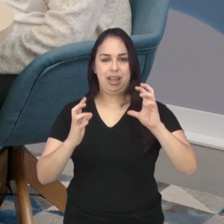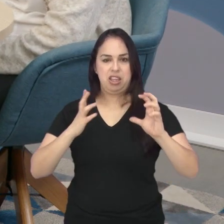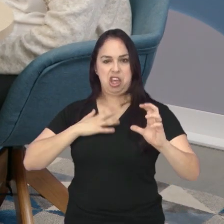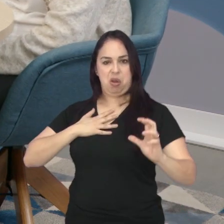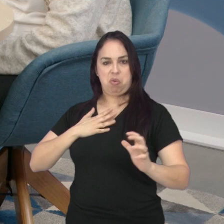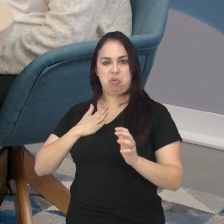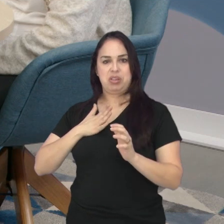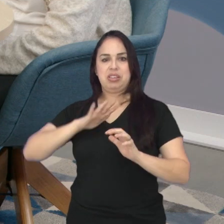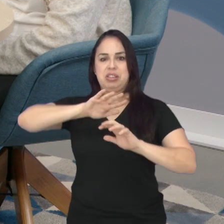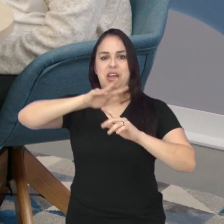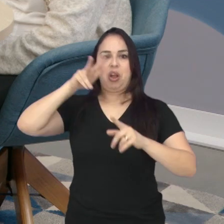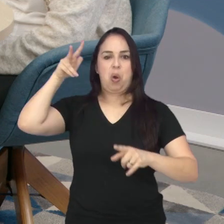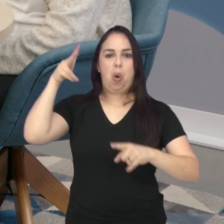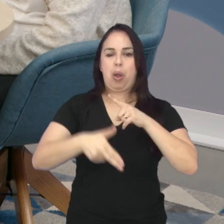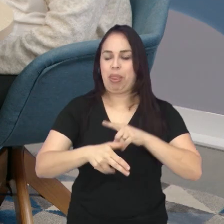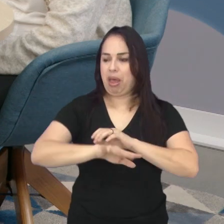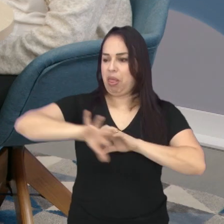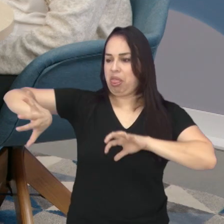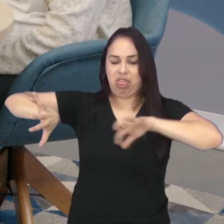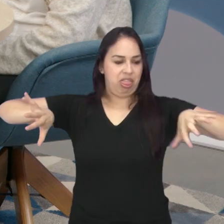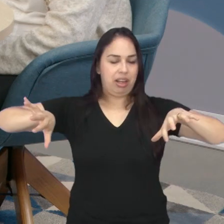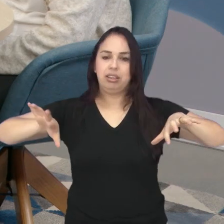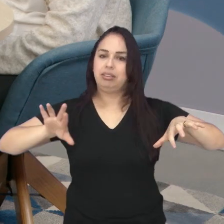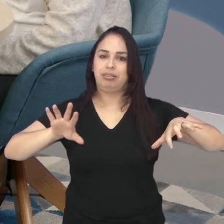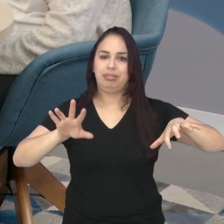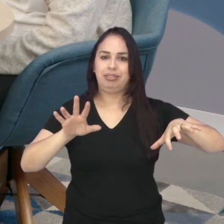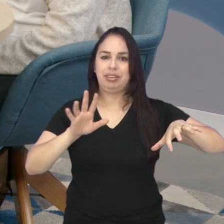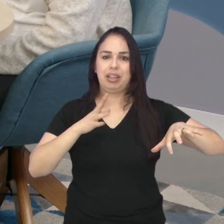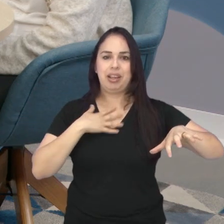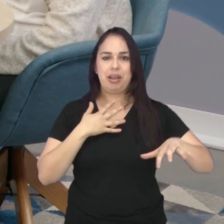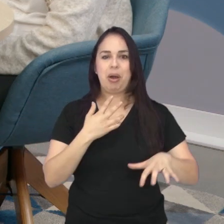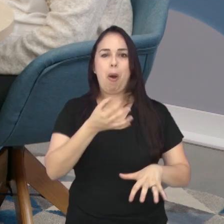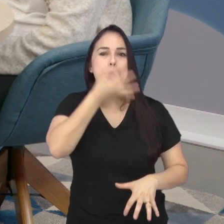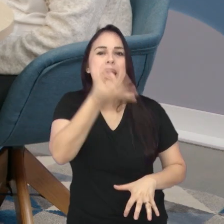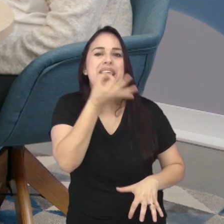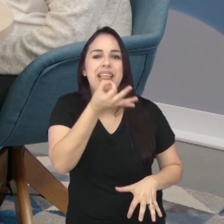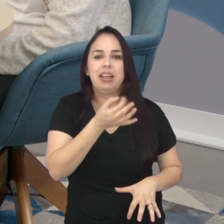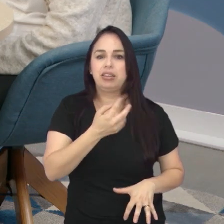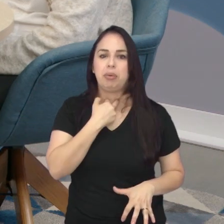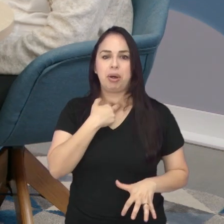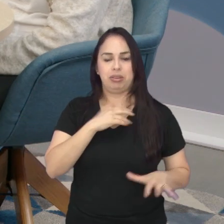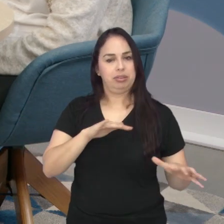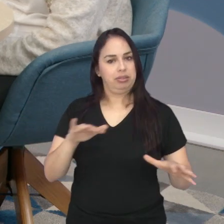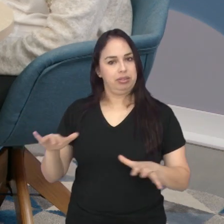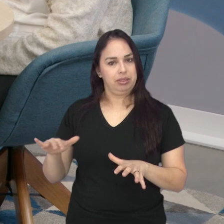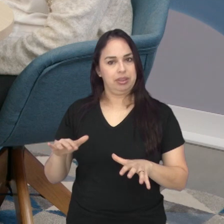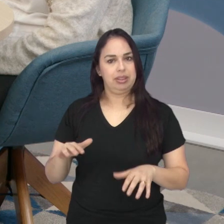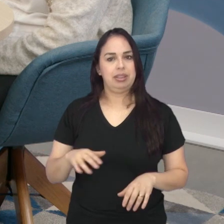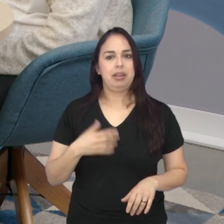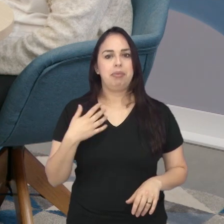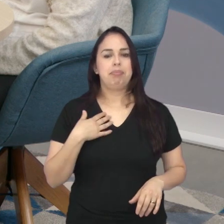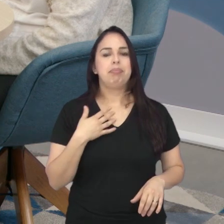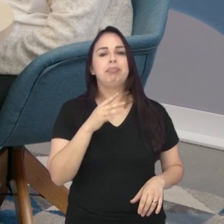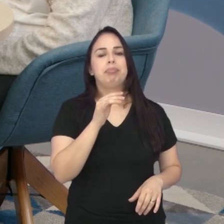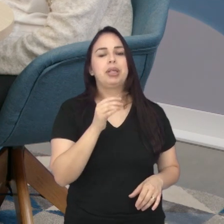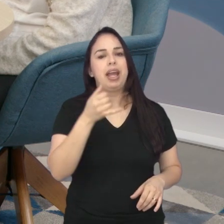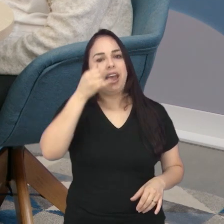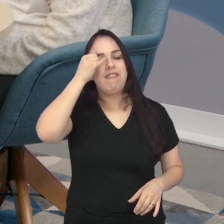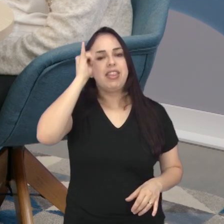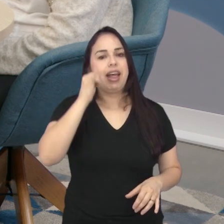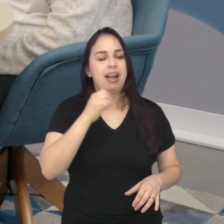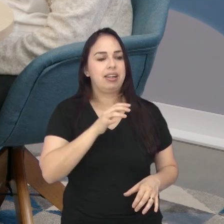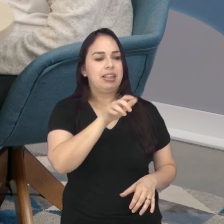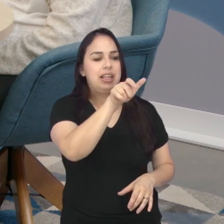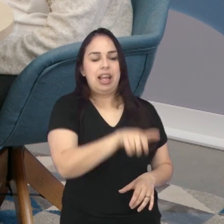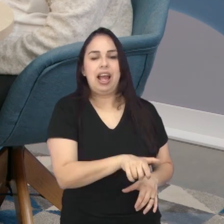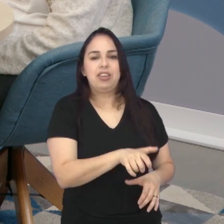gente falou inicialmente, a Natália até comentou que em um certo momento tem que tomar cuidado para não a mulher não se sentir invadida,